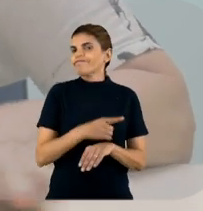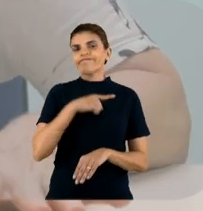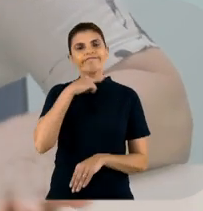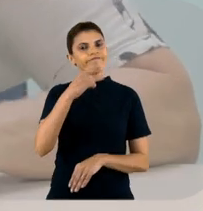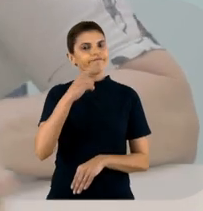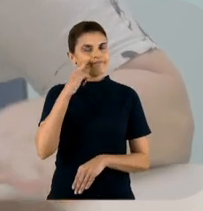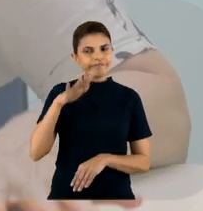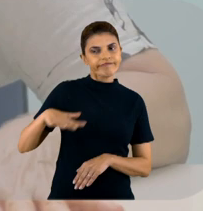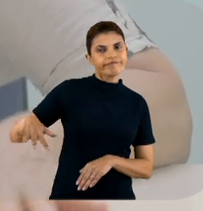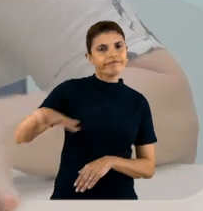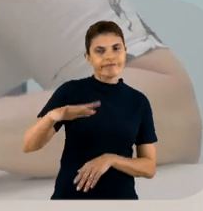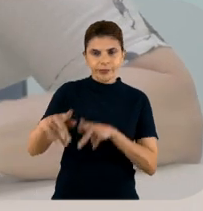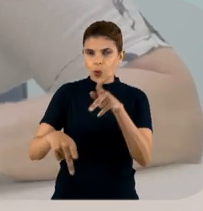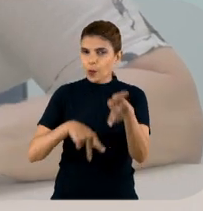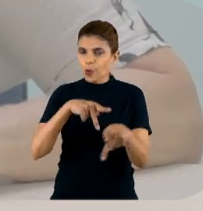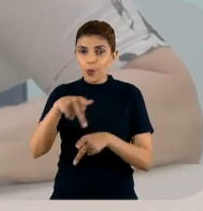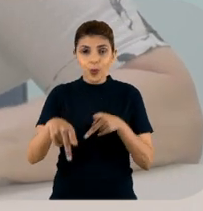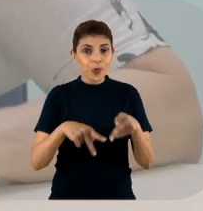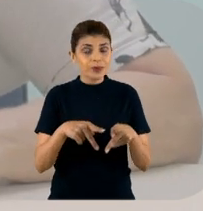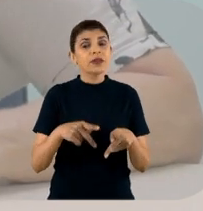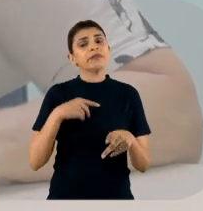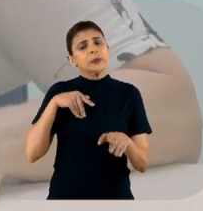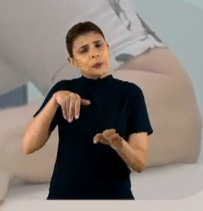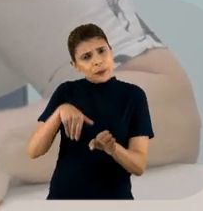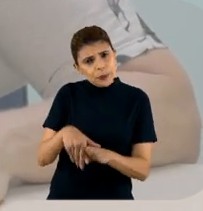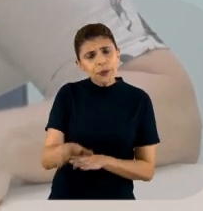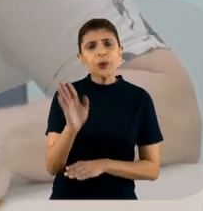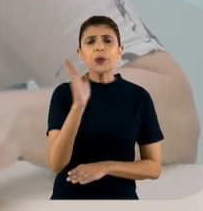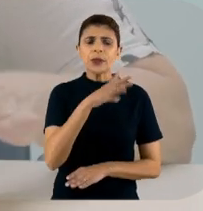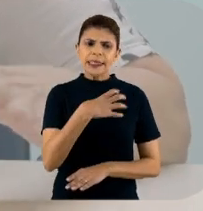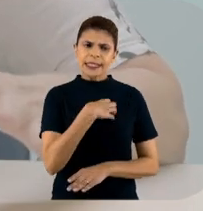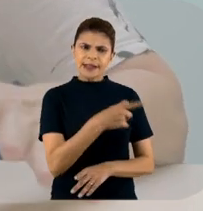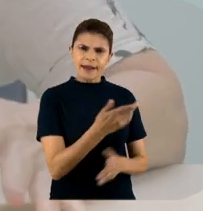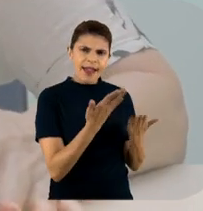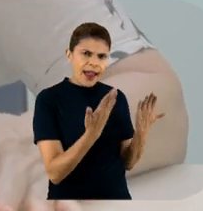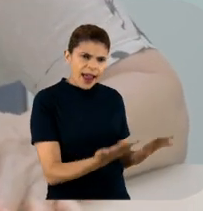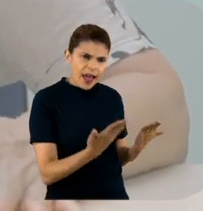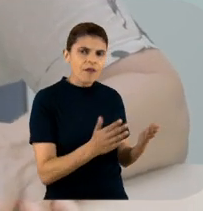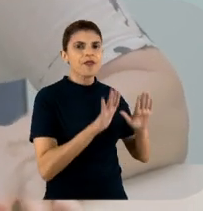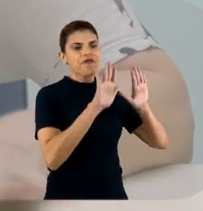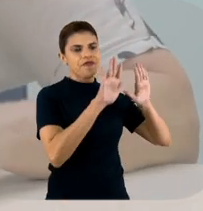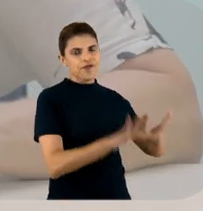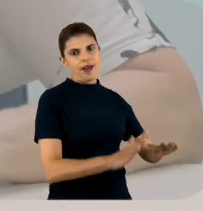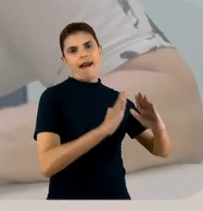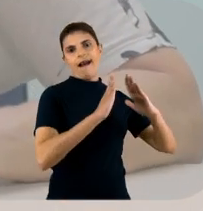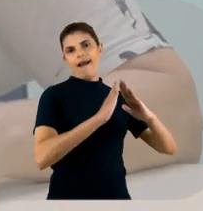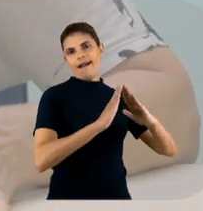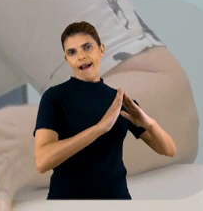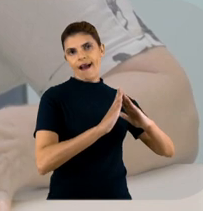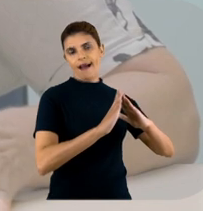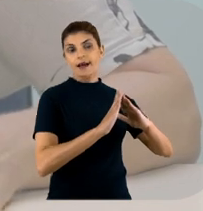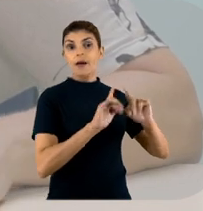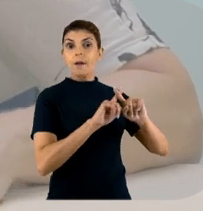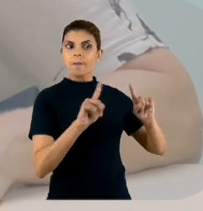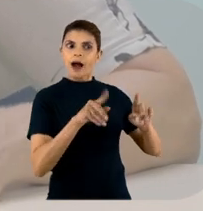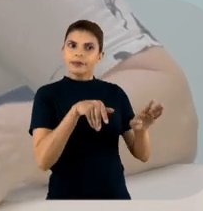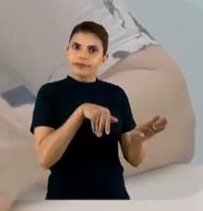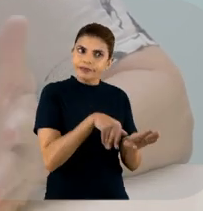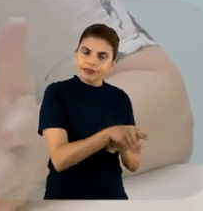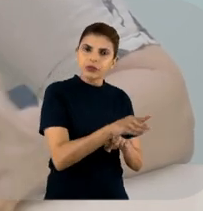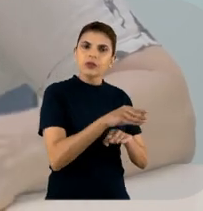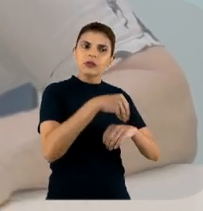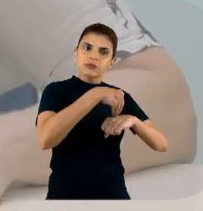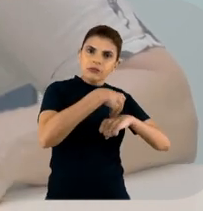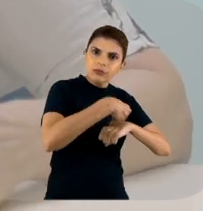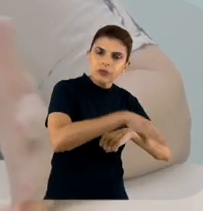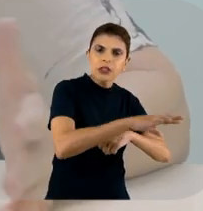na na população a gente recomenda quem tem um quadro leve de ficar em casa mas tem que haver essa recomendação